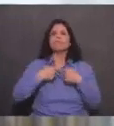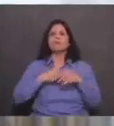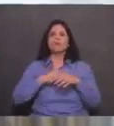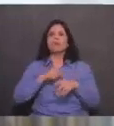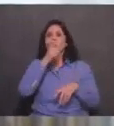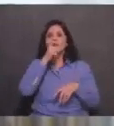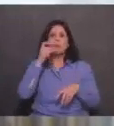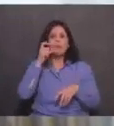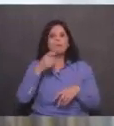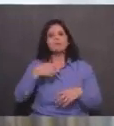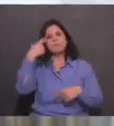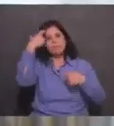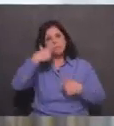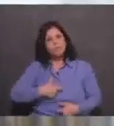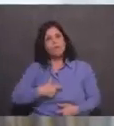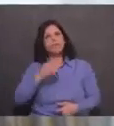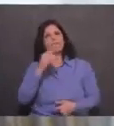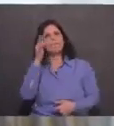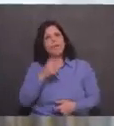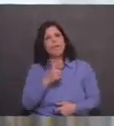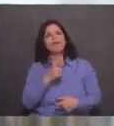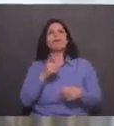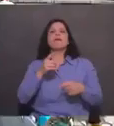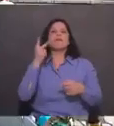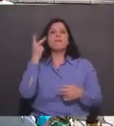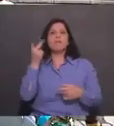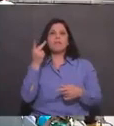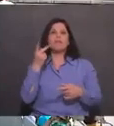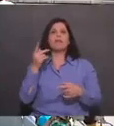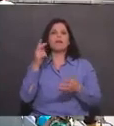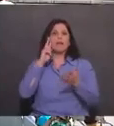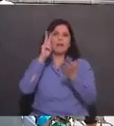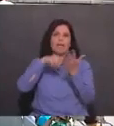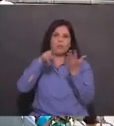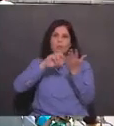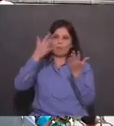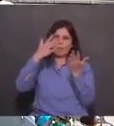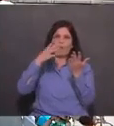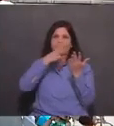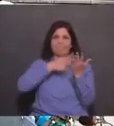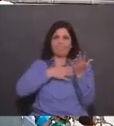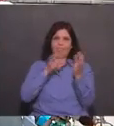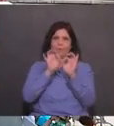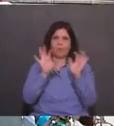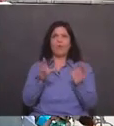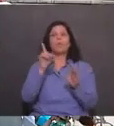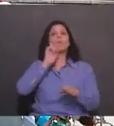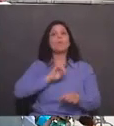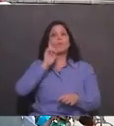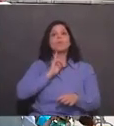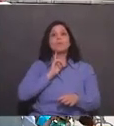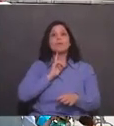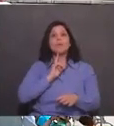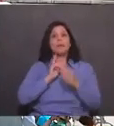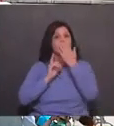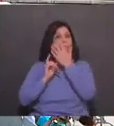de fé e de vida, sugerido pela primeira leitura que escutámos. A mulher do